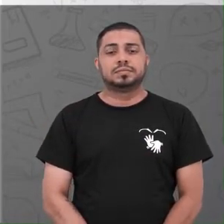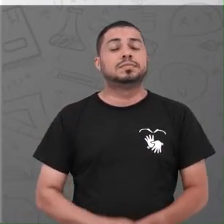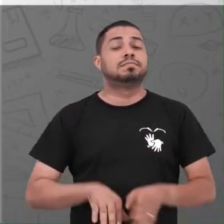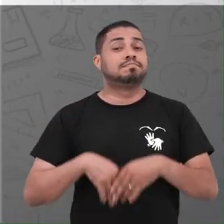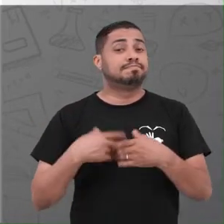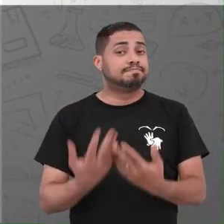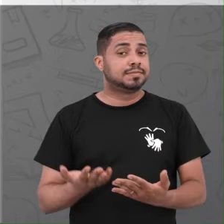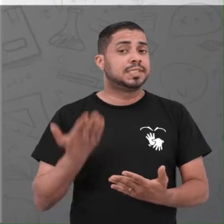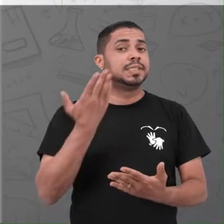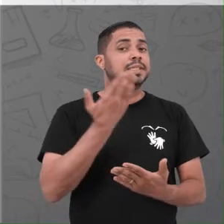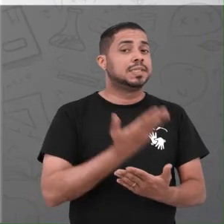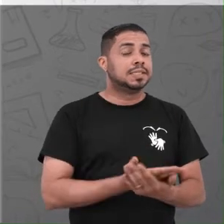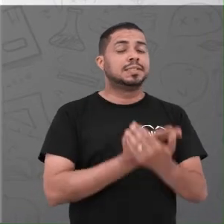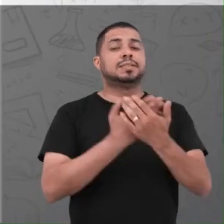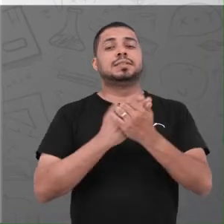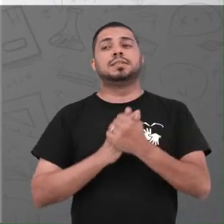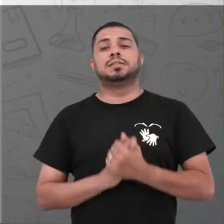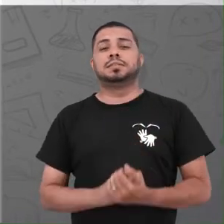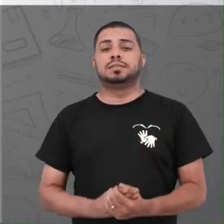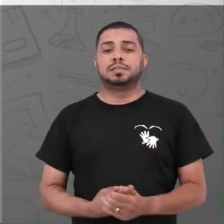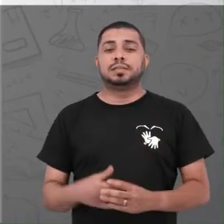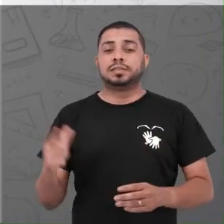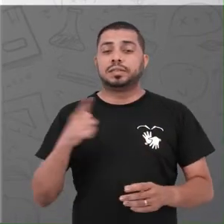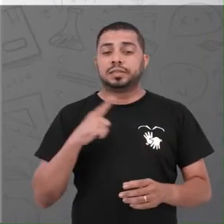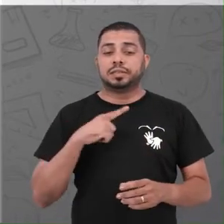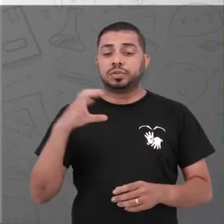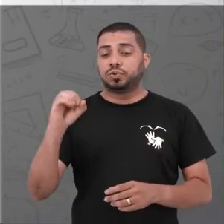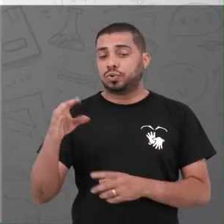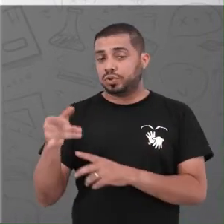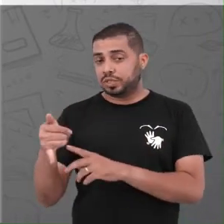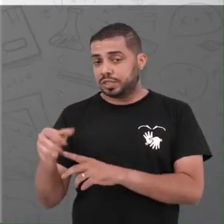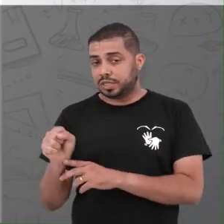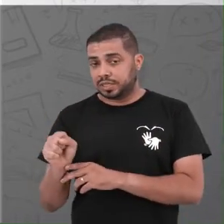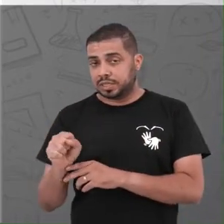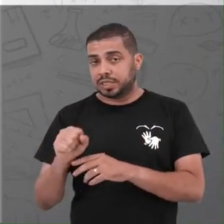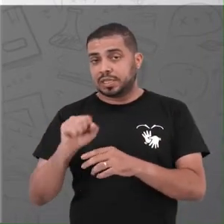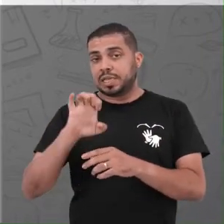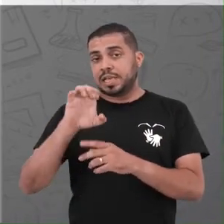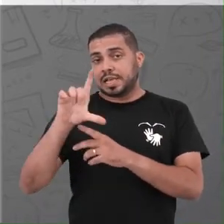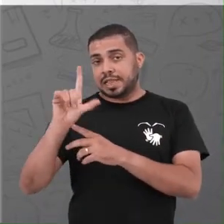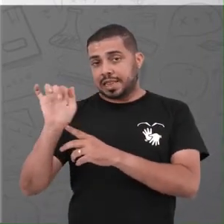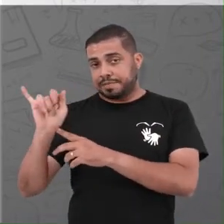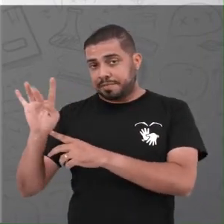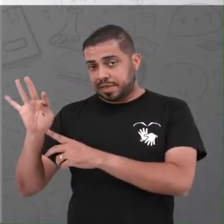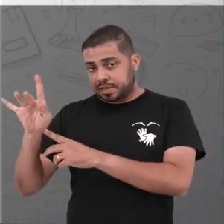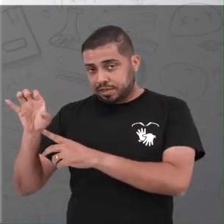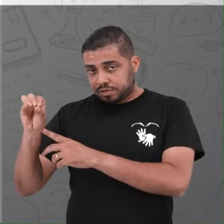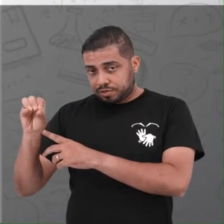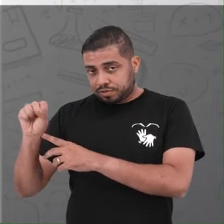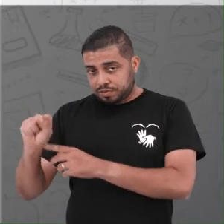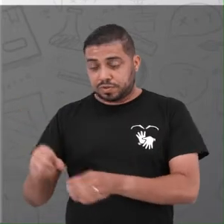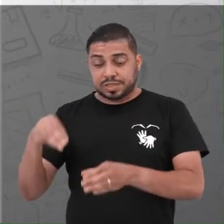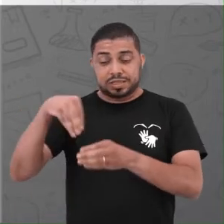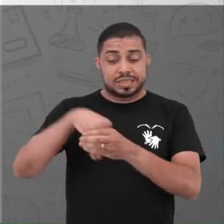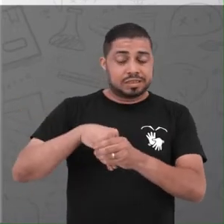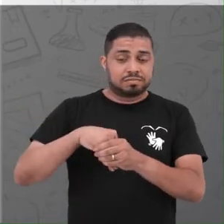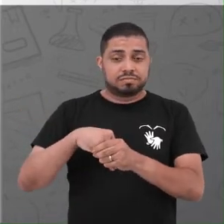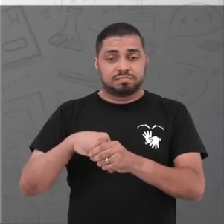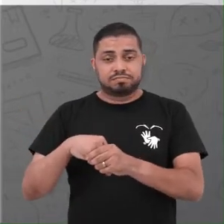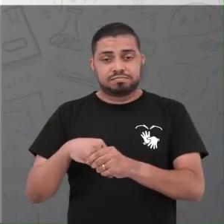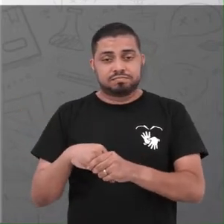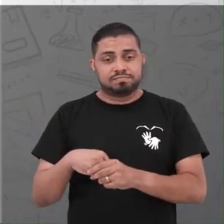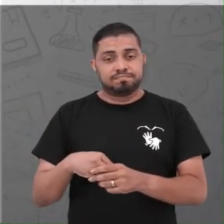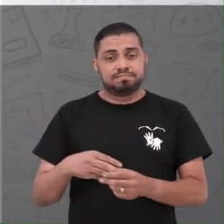Já com relação às cotagens dos elementos internos, né, não é recomendado